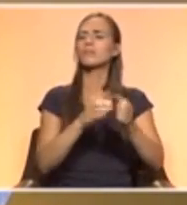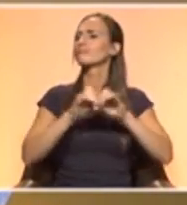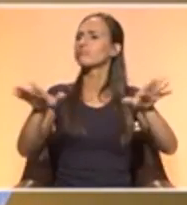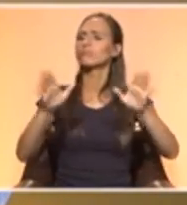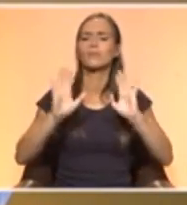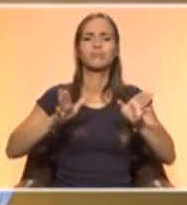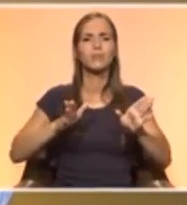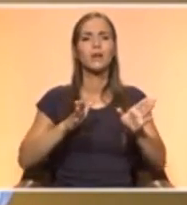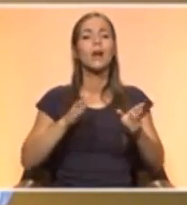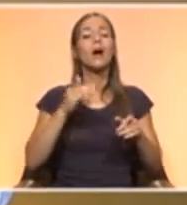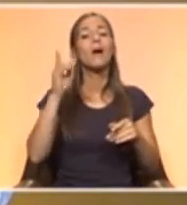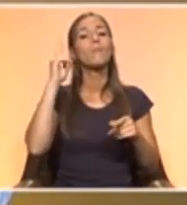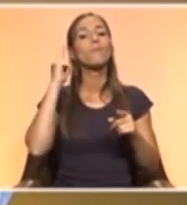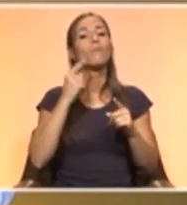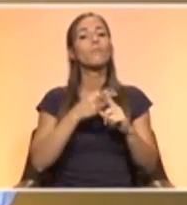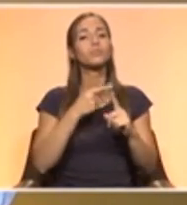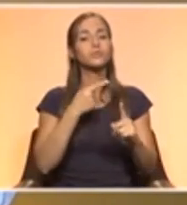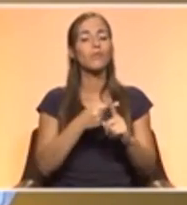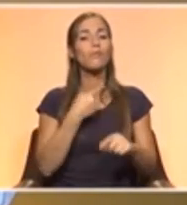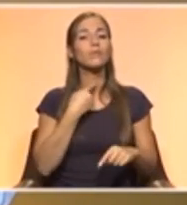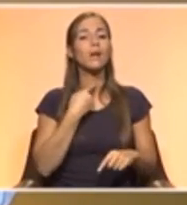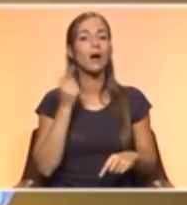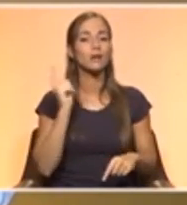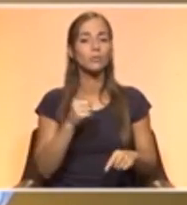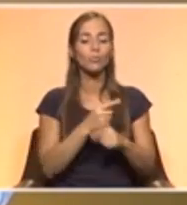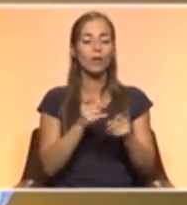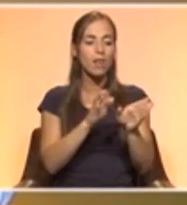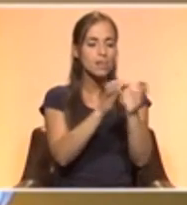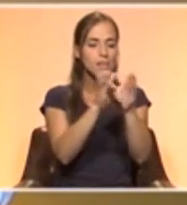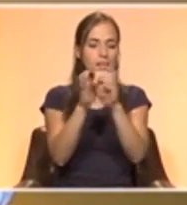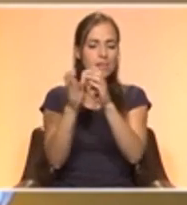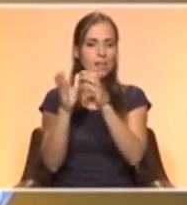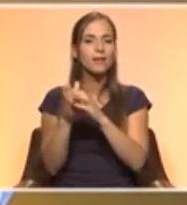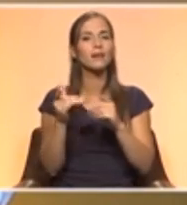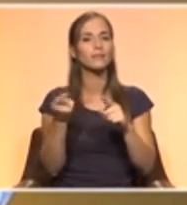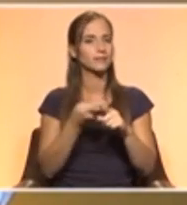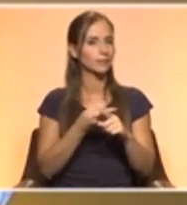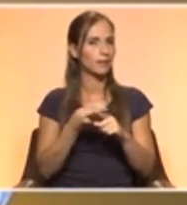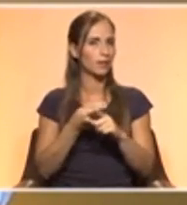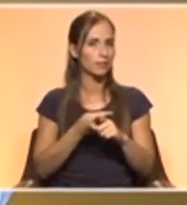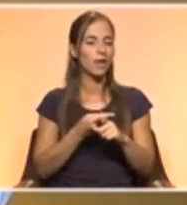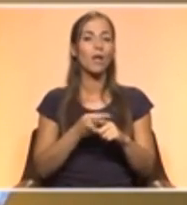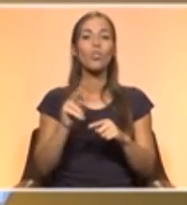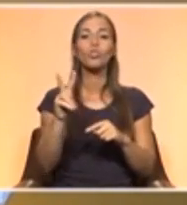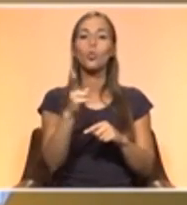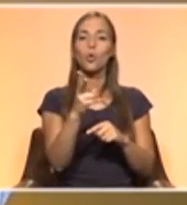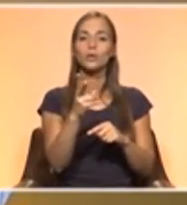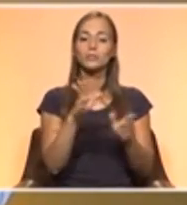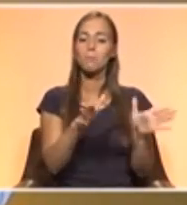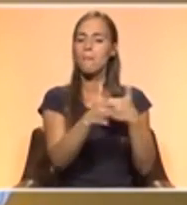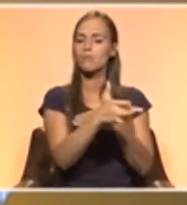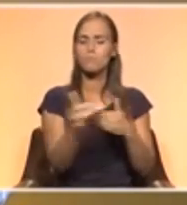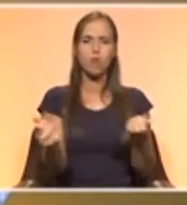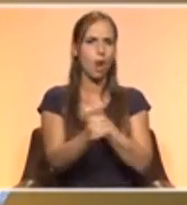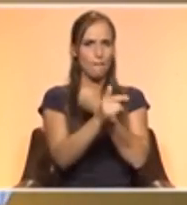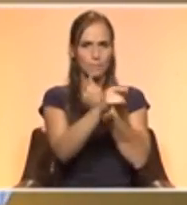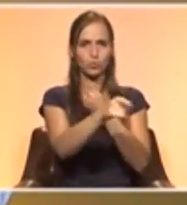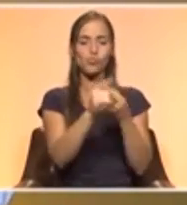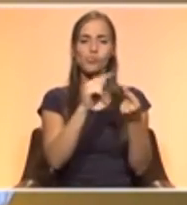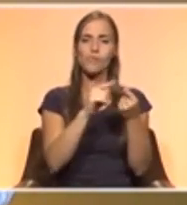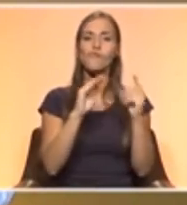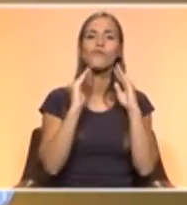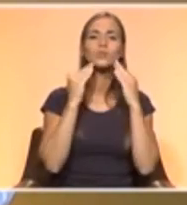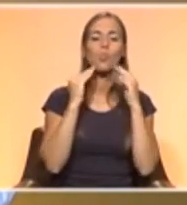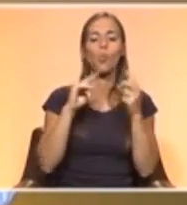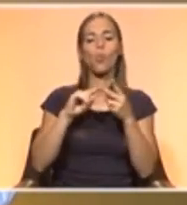a vantagem do digital é que eu posso segmentar e de uma forma muito interessante Existem duas plataformas que são das melhores para isso uma é Facebook outra é